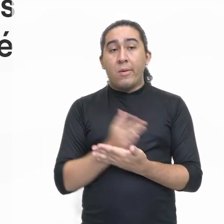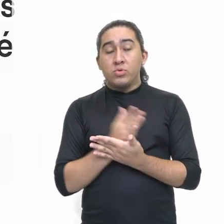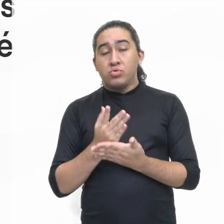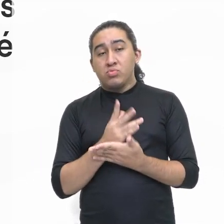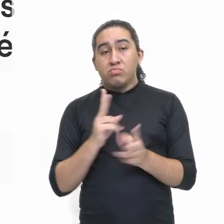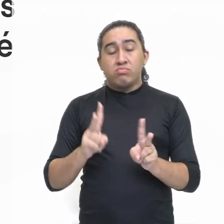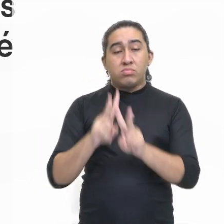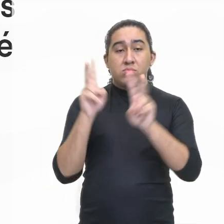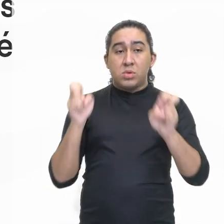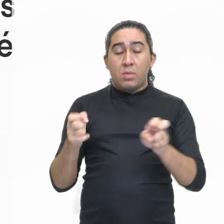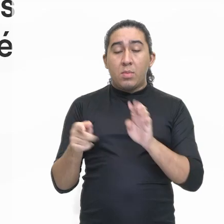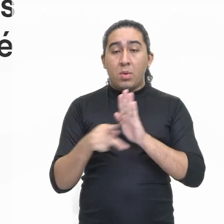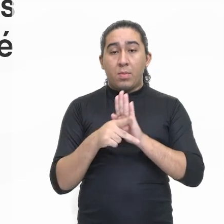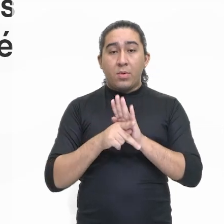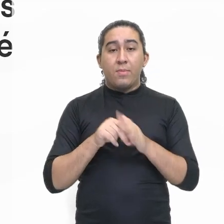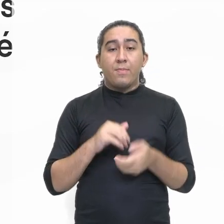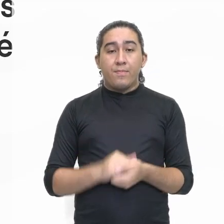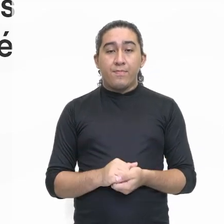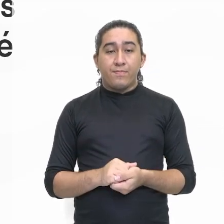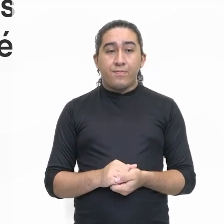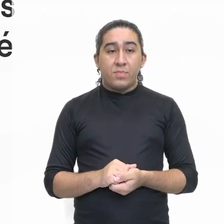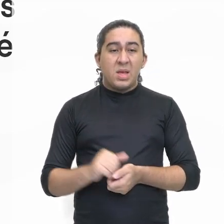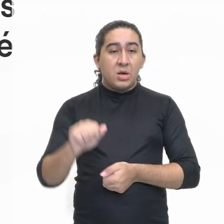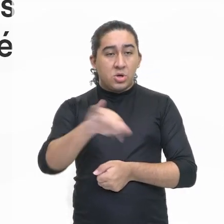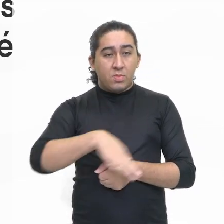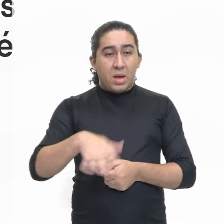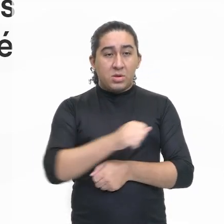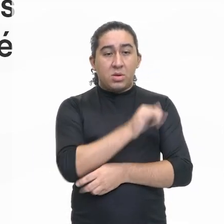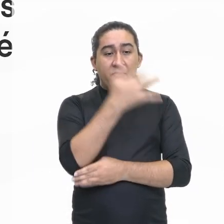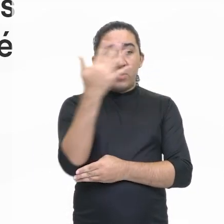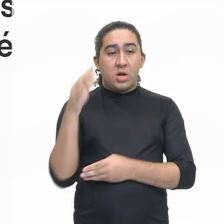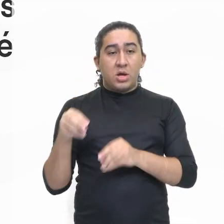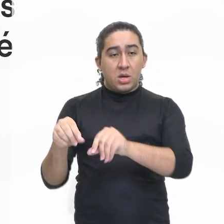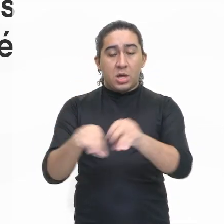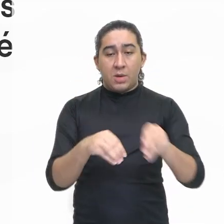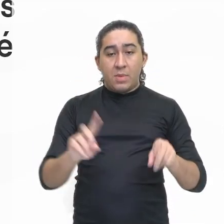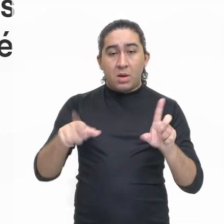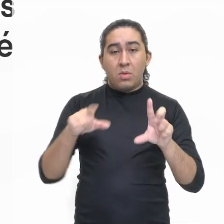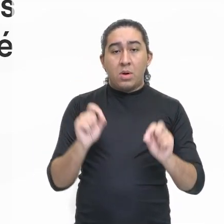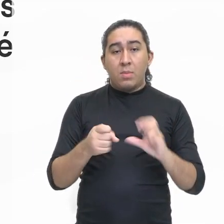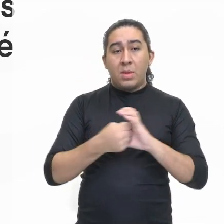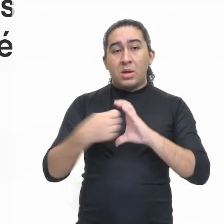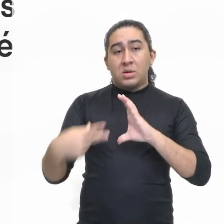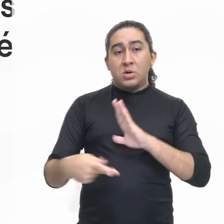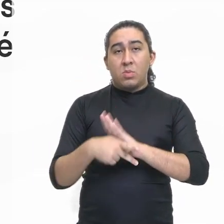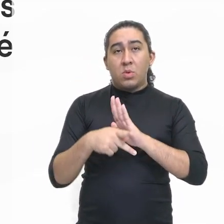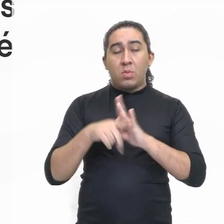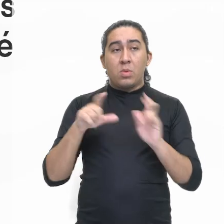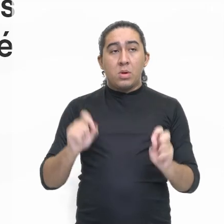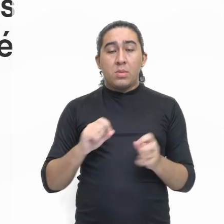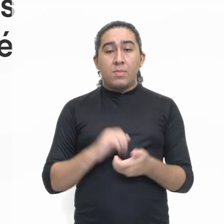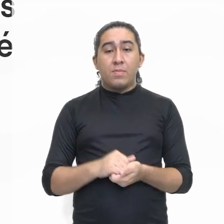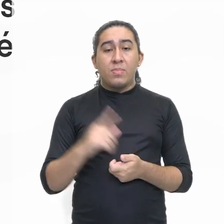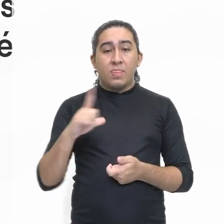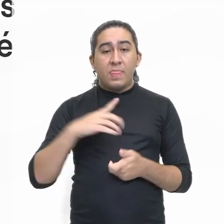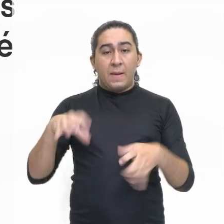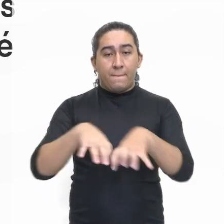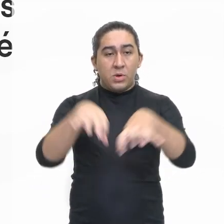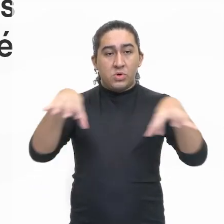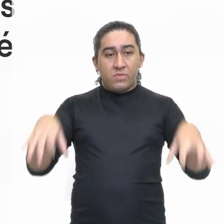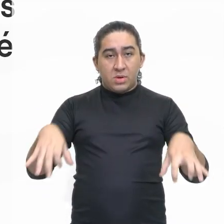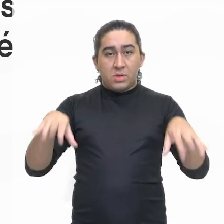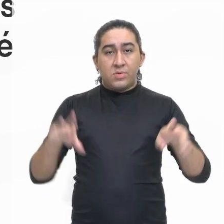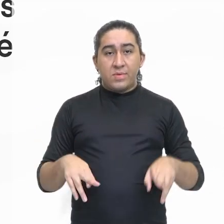alguns ecossistemas. A mata de terra firme, por exemplo, né, que vai ser uma característica, uma subdivisão desse